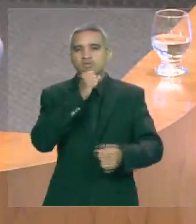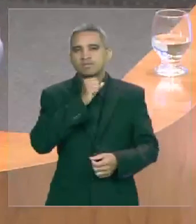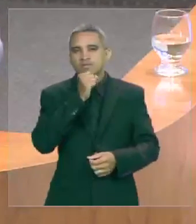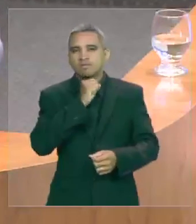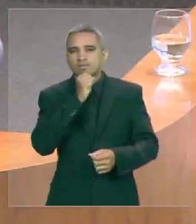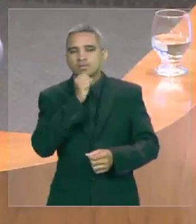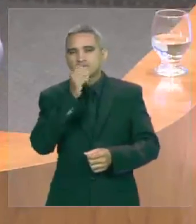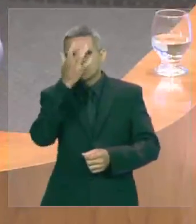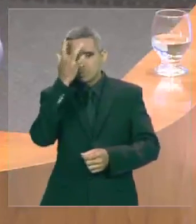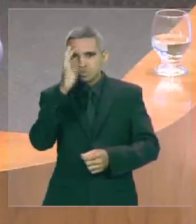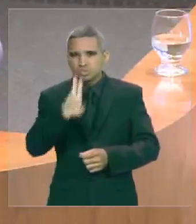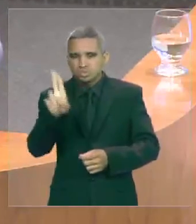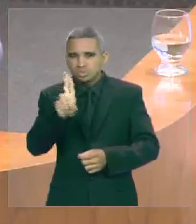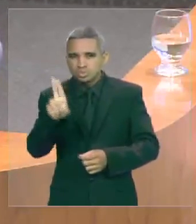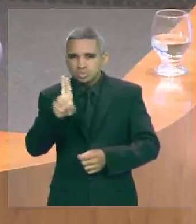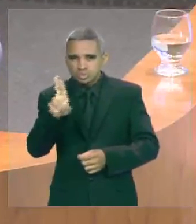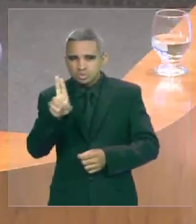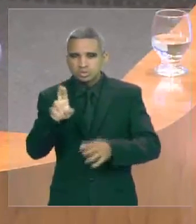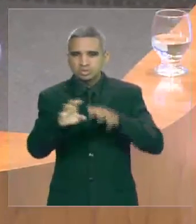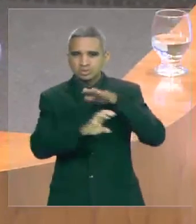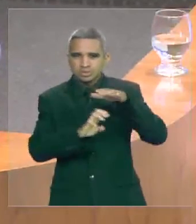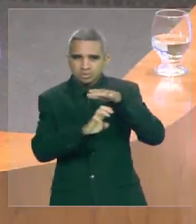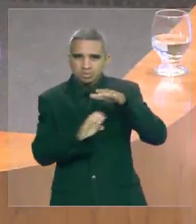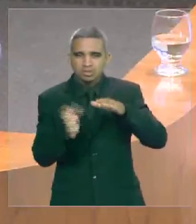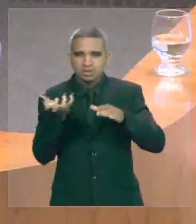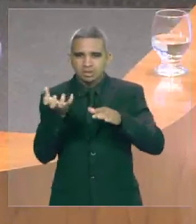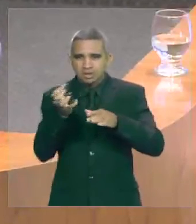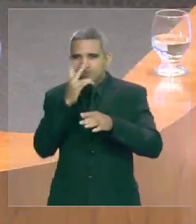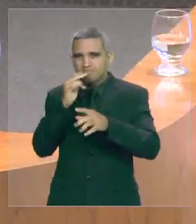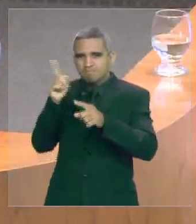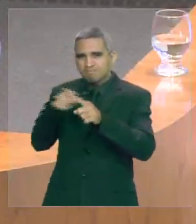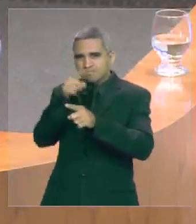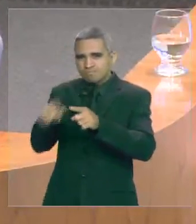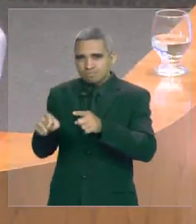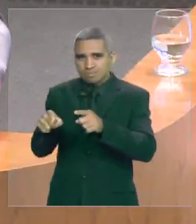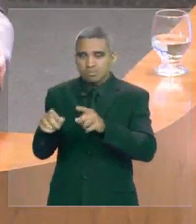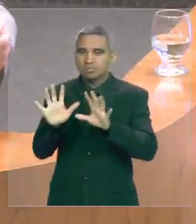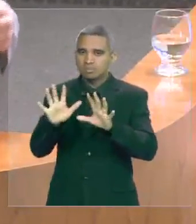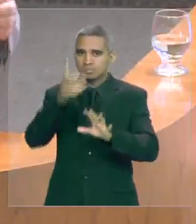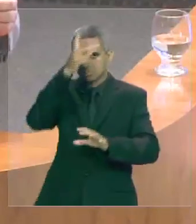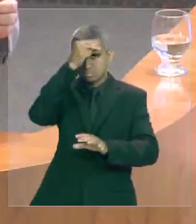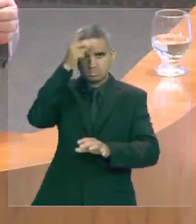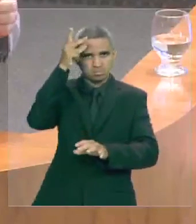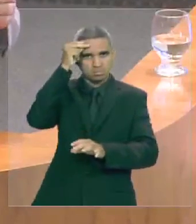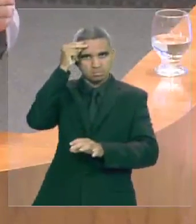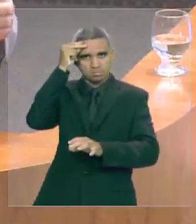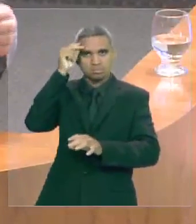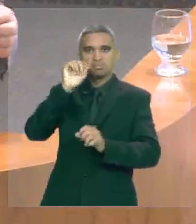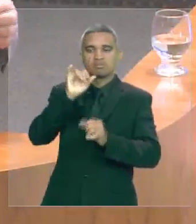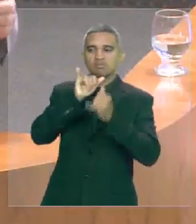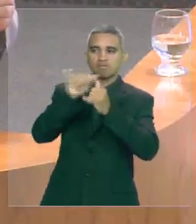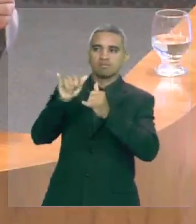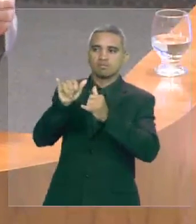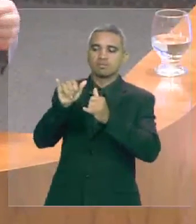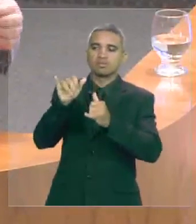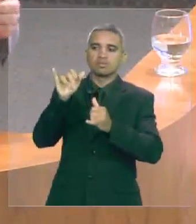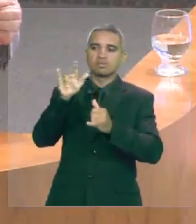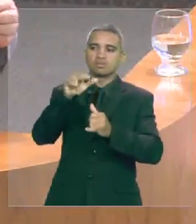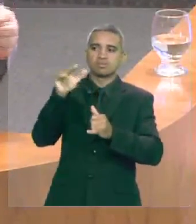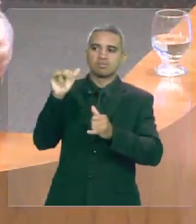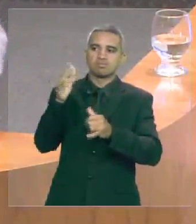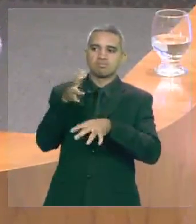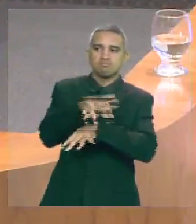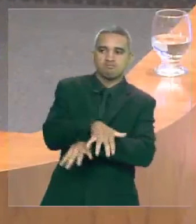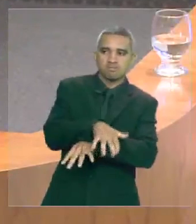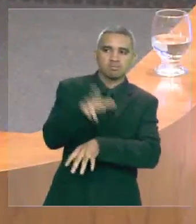e tentam criar obstáculos ao certame, o prefeito avisa que não recuará da missão que o povo de